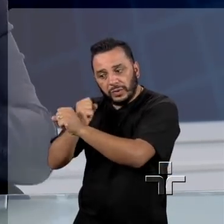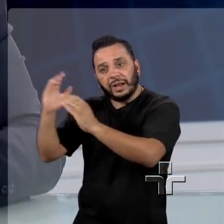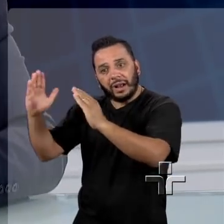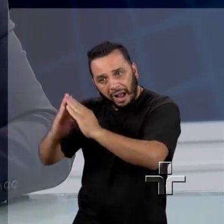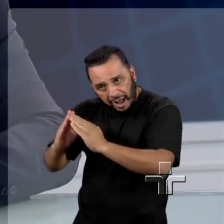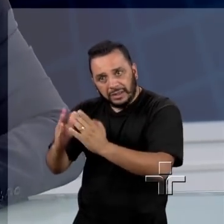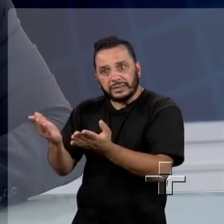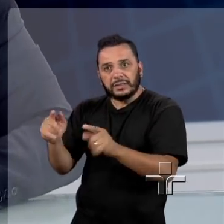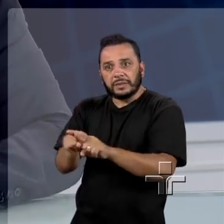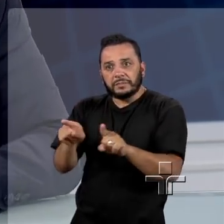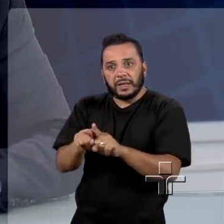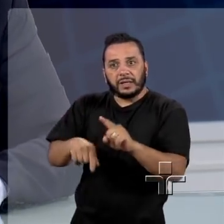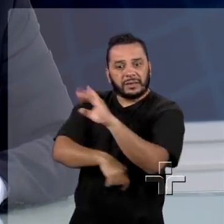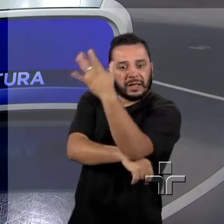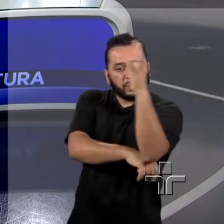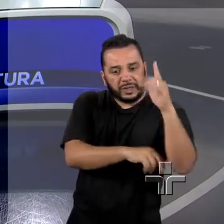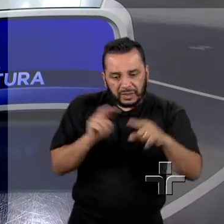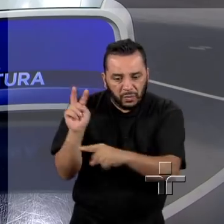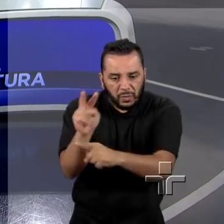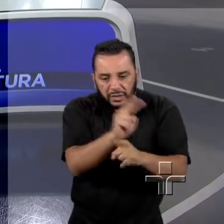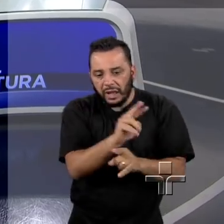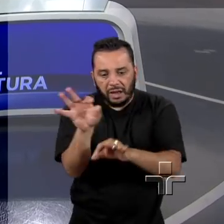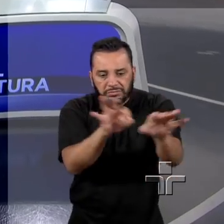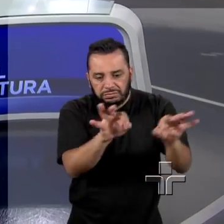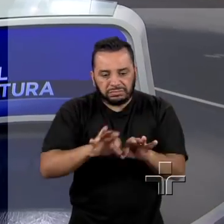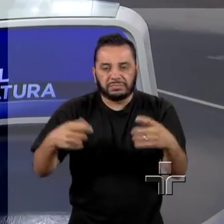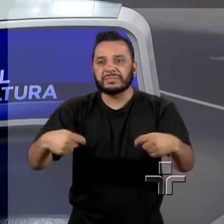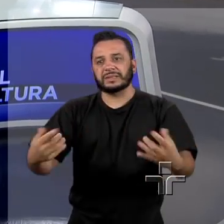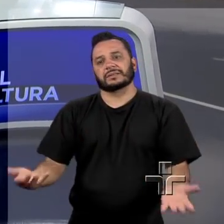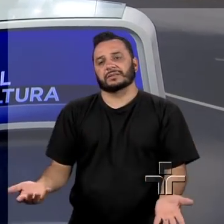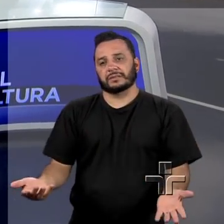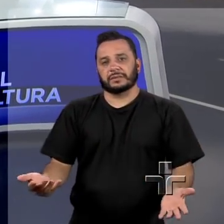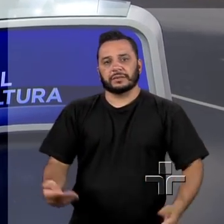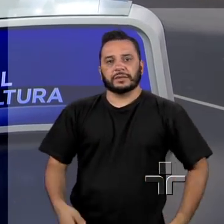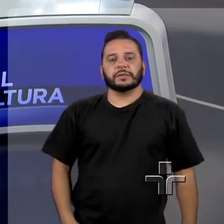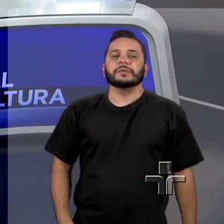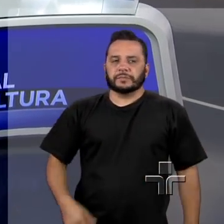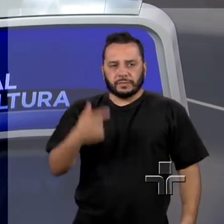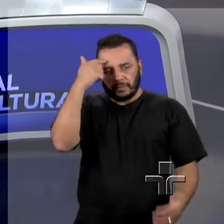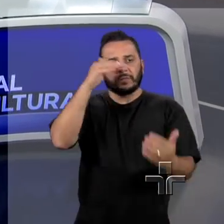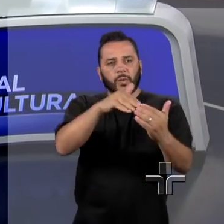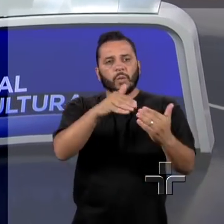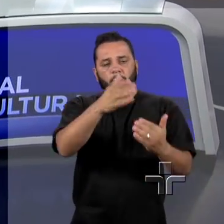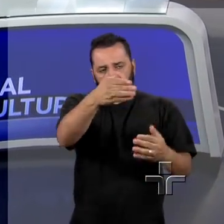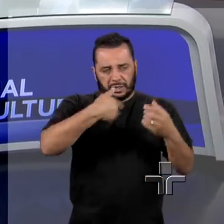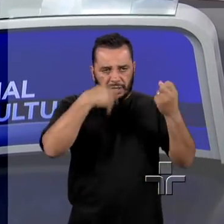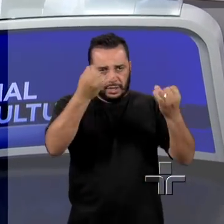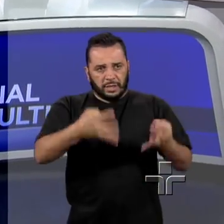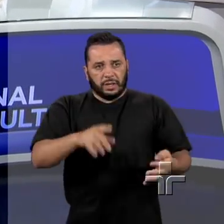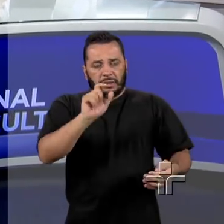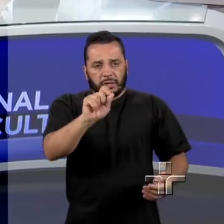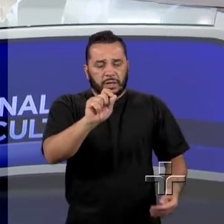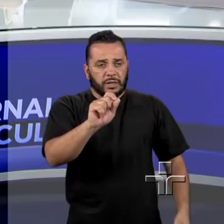causado à natureza. Rodrigo. Não, concordo e quero só comentar a respeito de uma coisa que